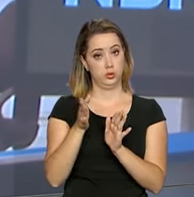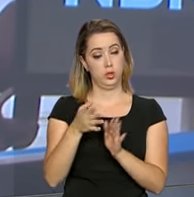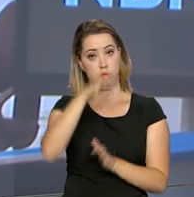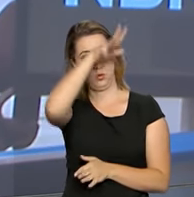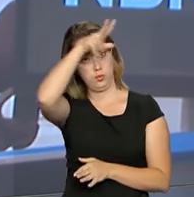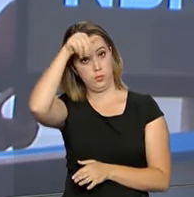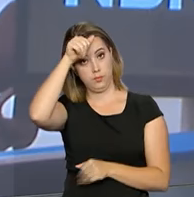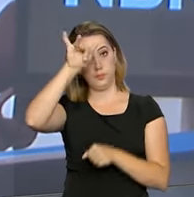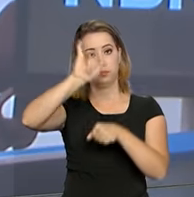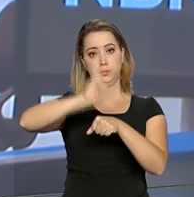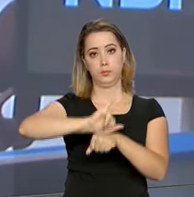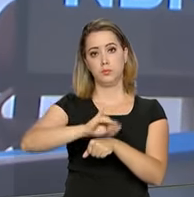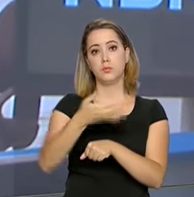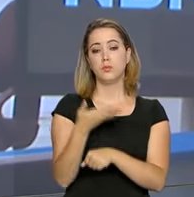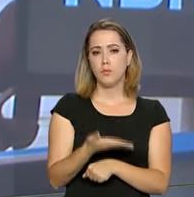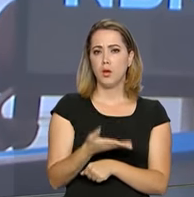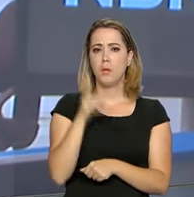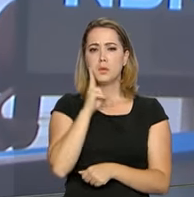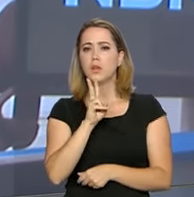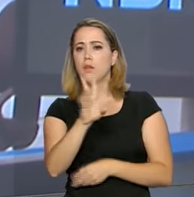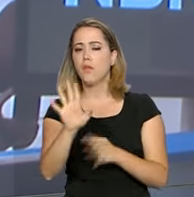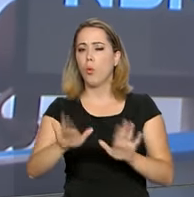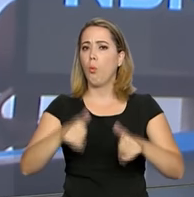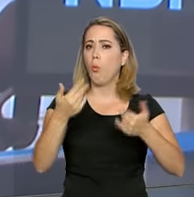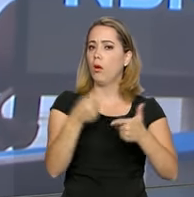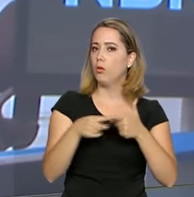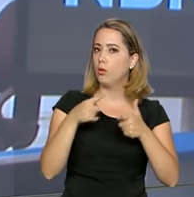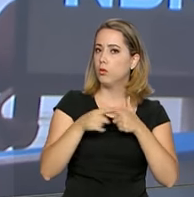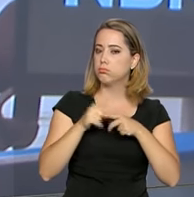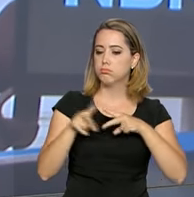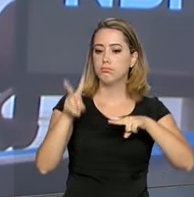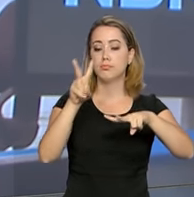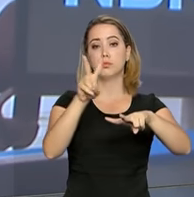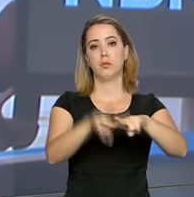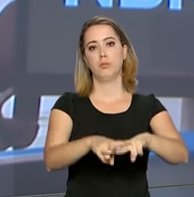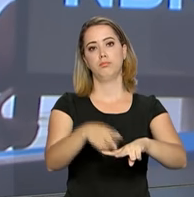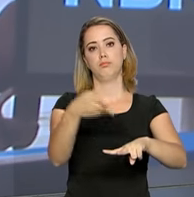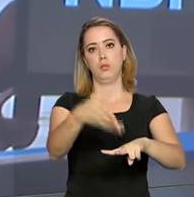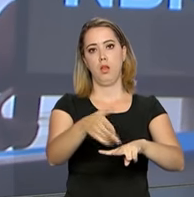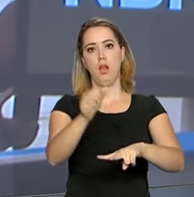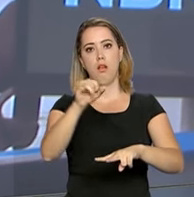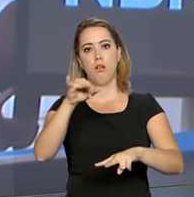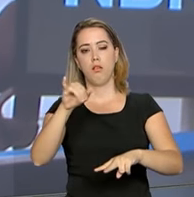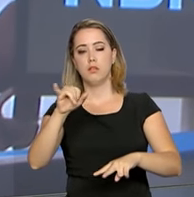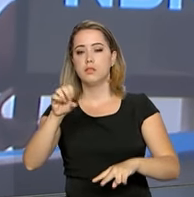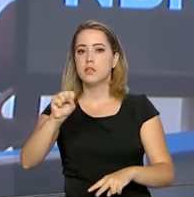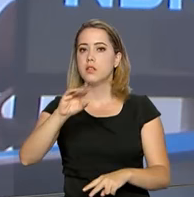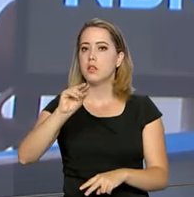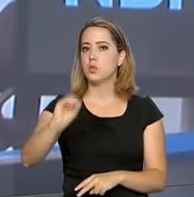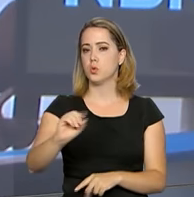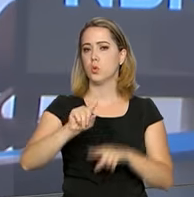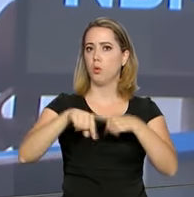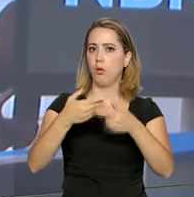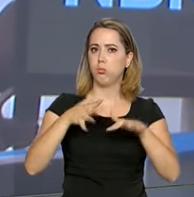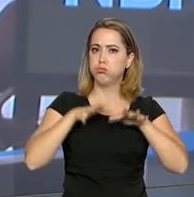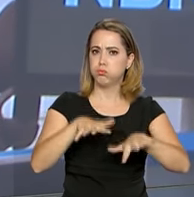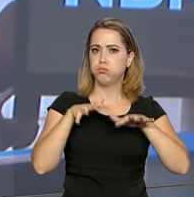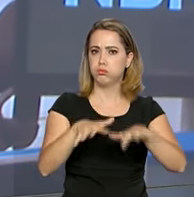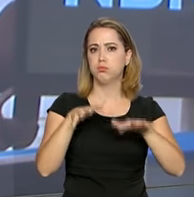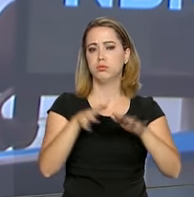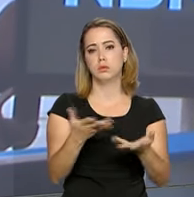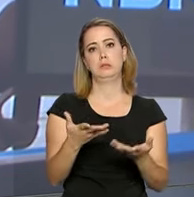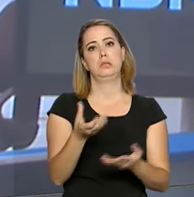a Manaus para avaliar a situação do complexo penitenciário Anis Jobim após a rebelião que deixou pelo